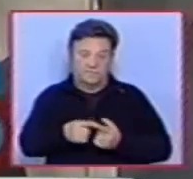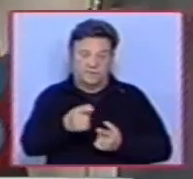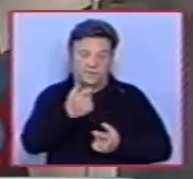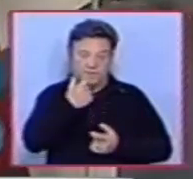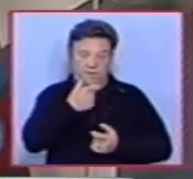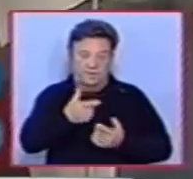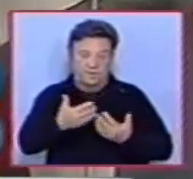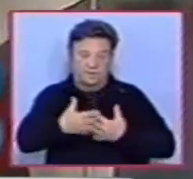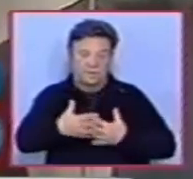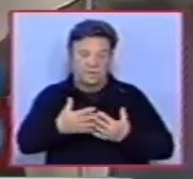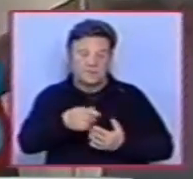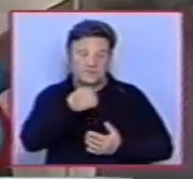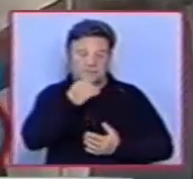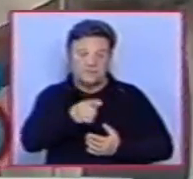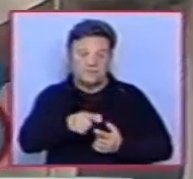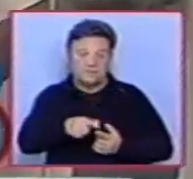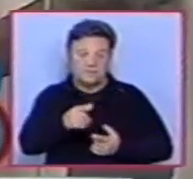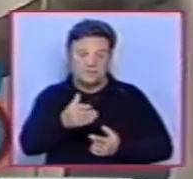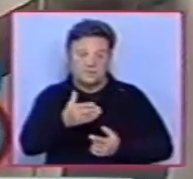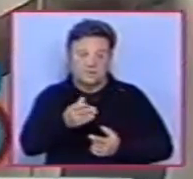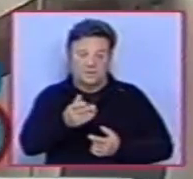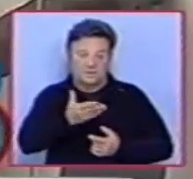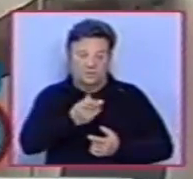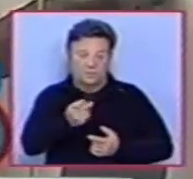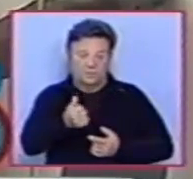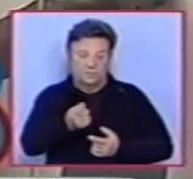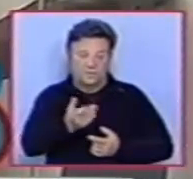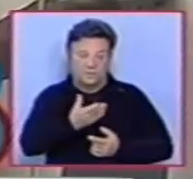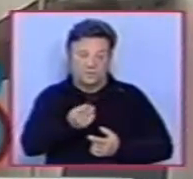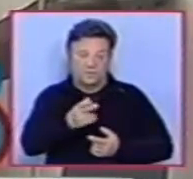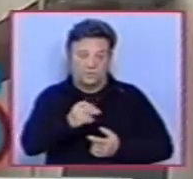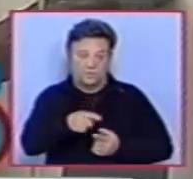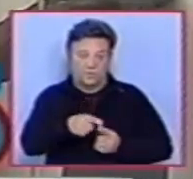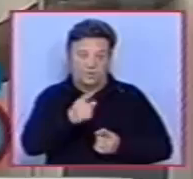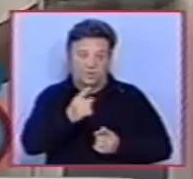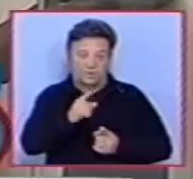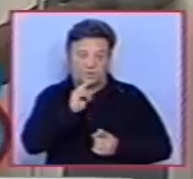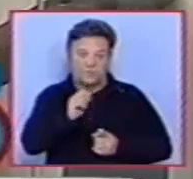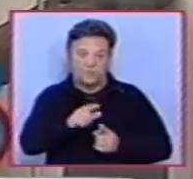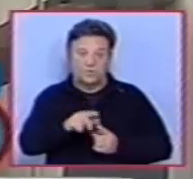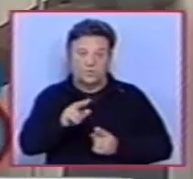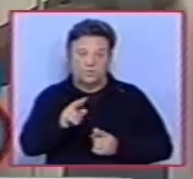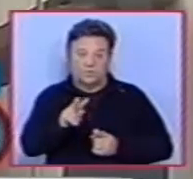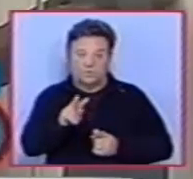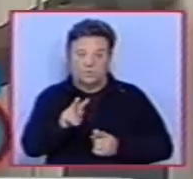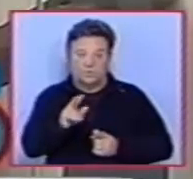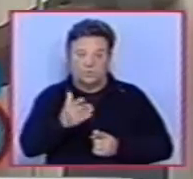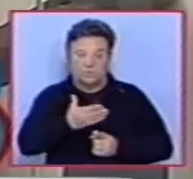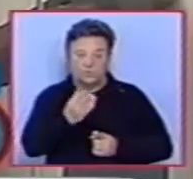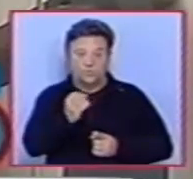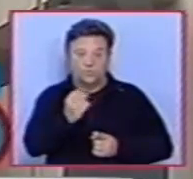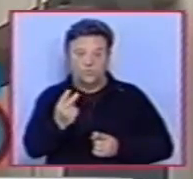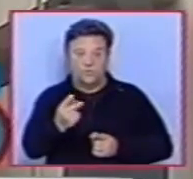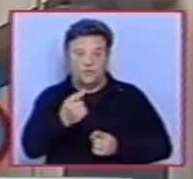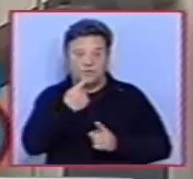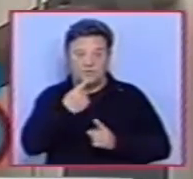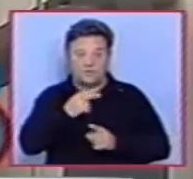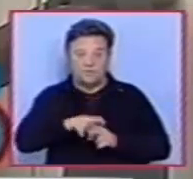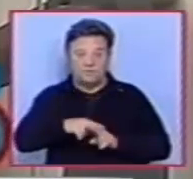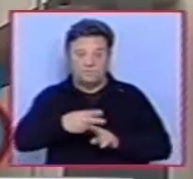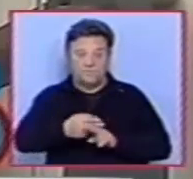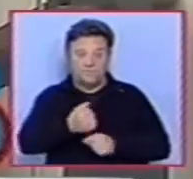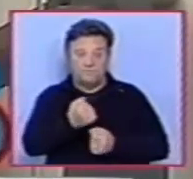estas pecinhas que são chamadas de dobadoras, que tinha mesmo o nome de Du para desdobrar a